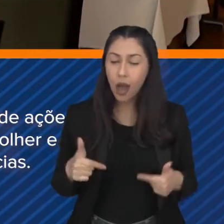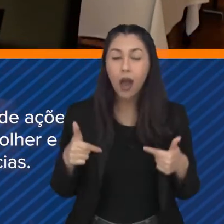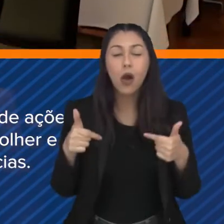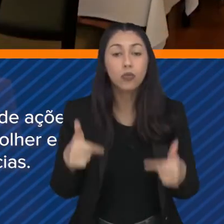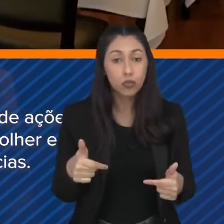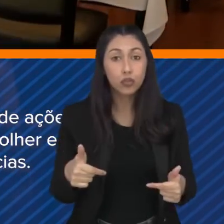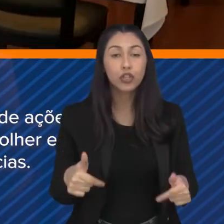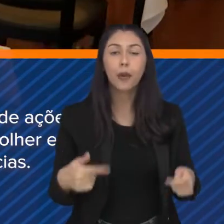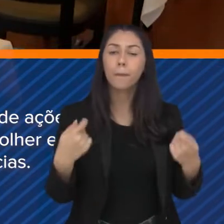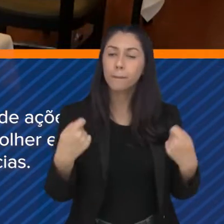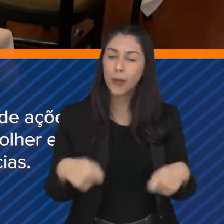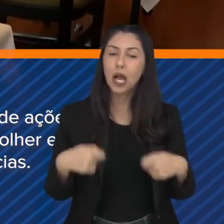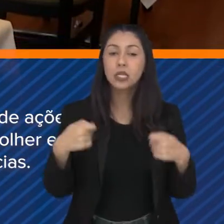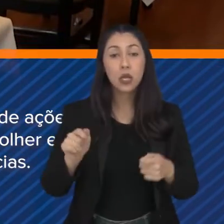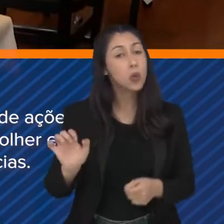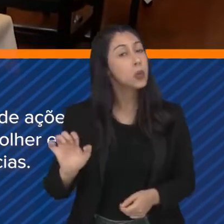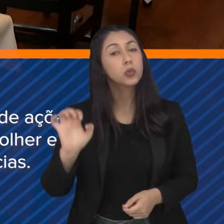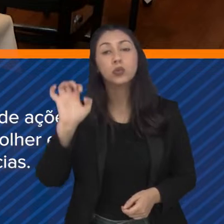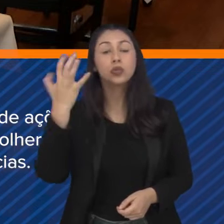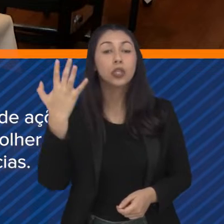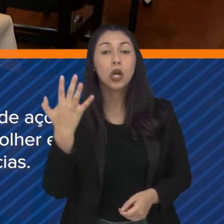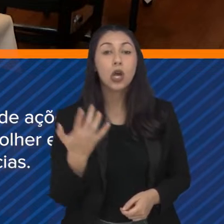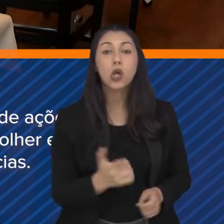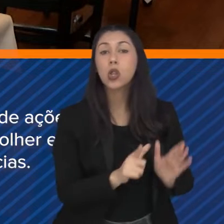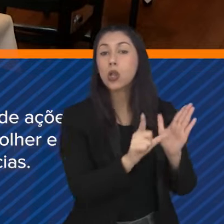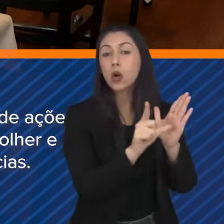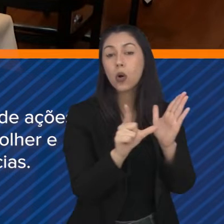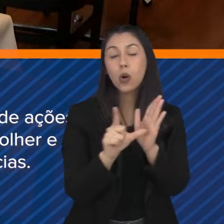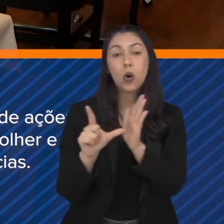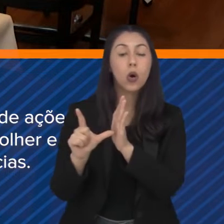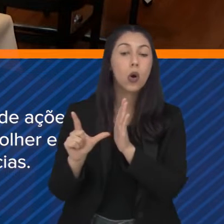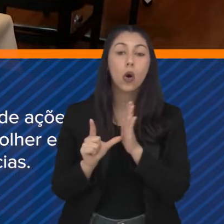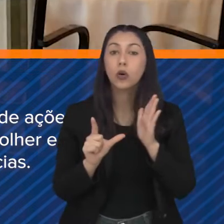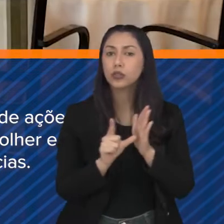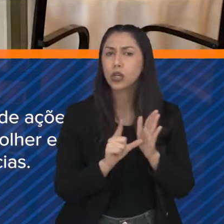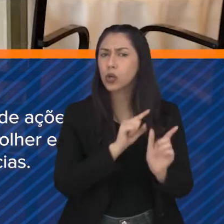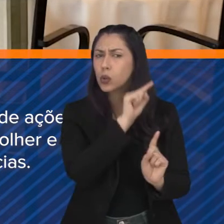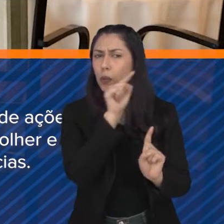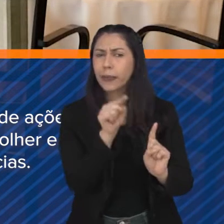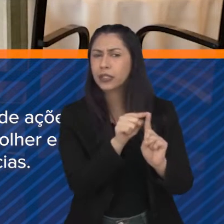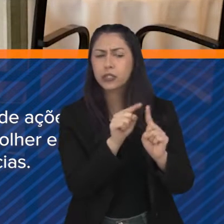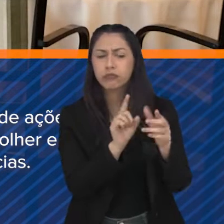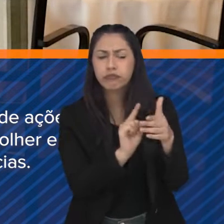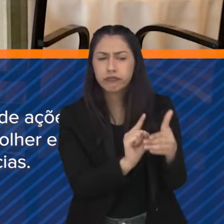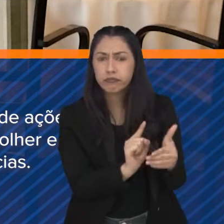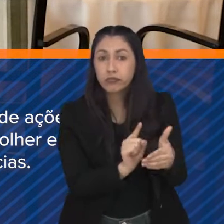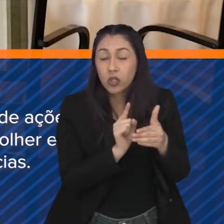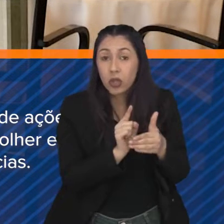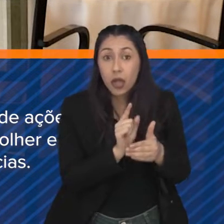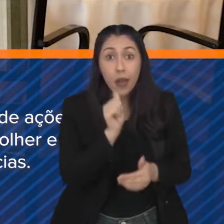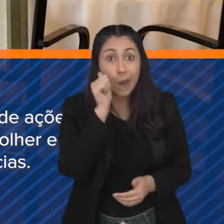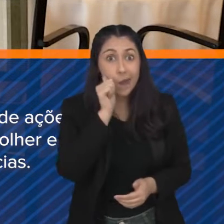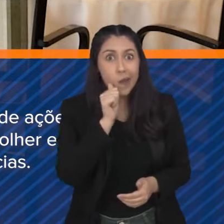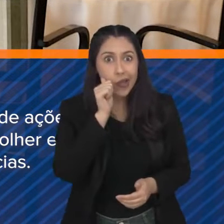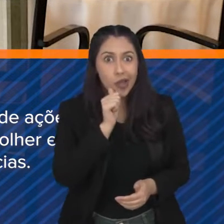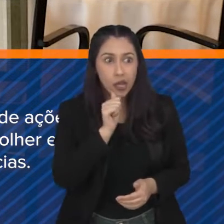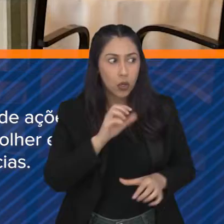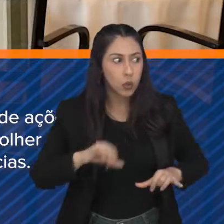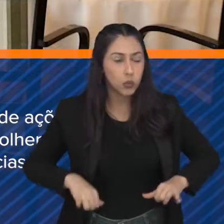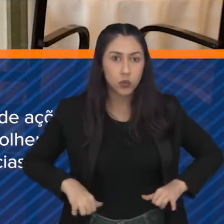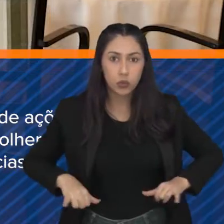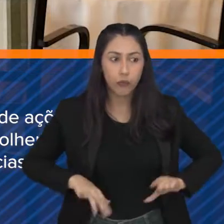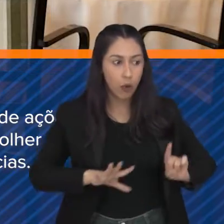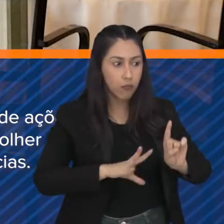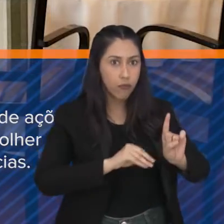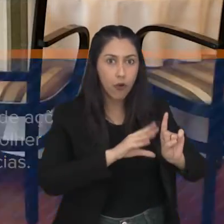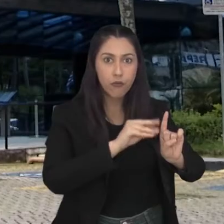de ações que deverão ser adotadas por estabelecimentos privados para acolher e atender mulheres vítimas de